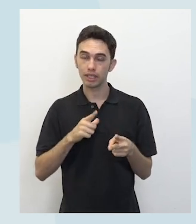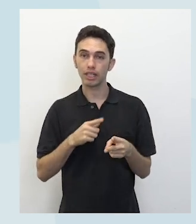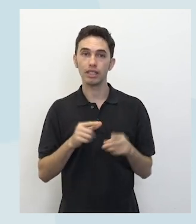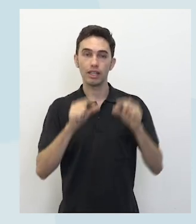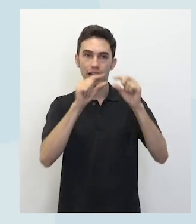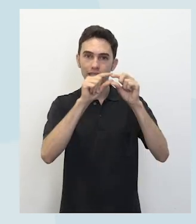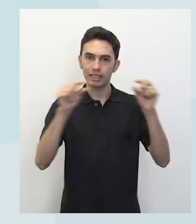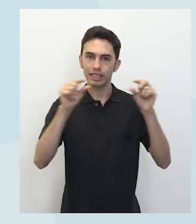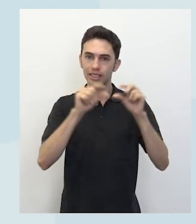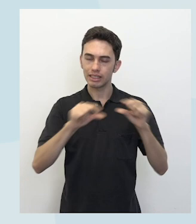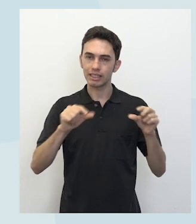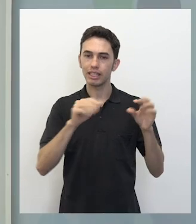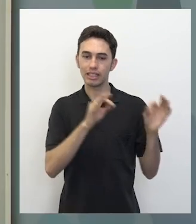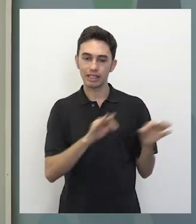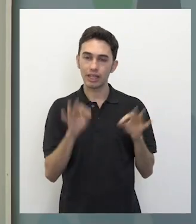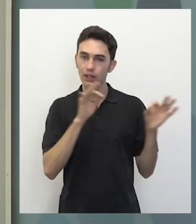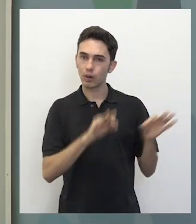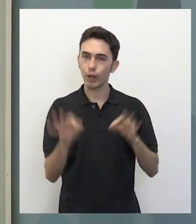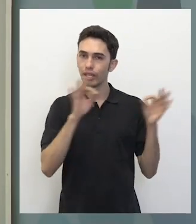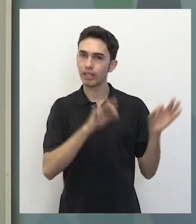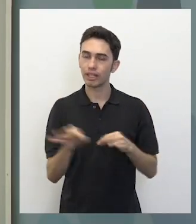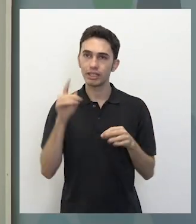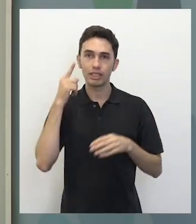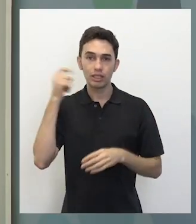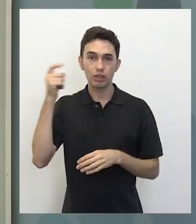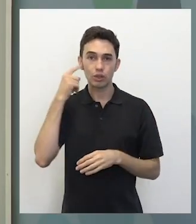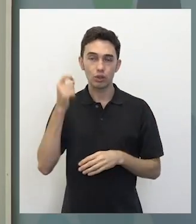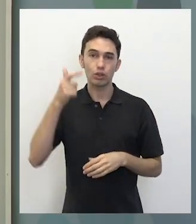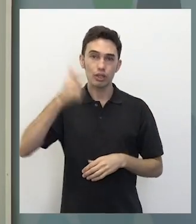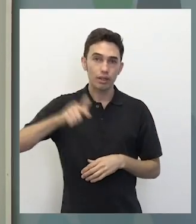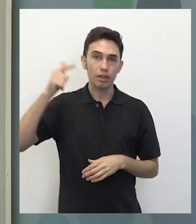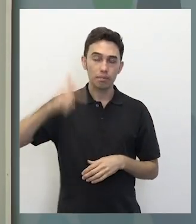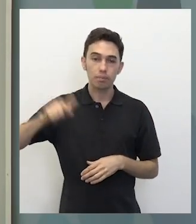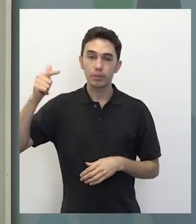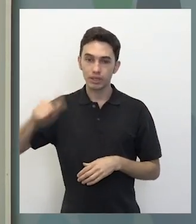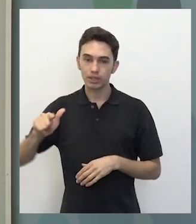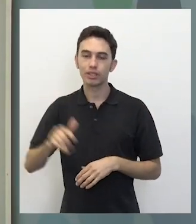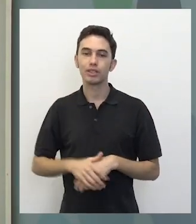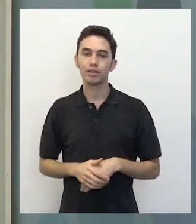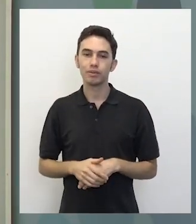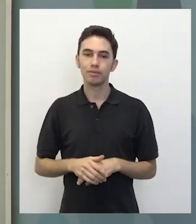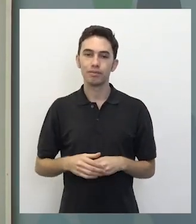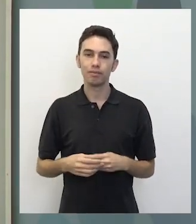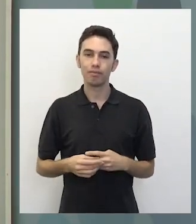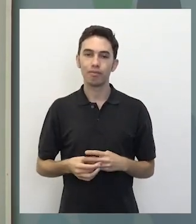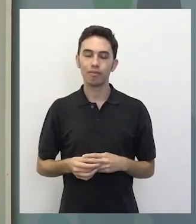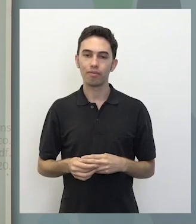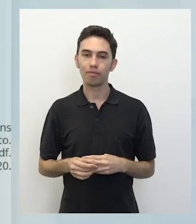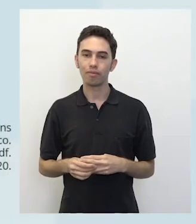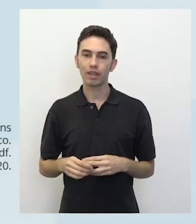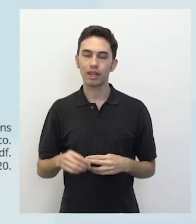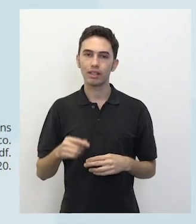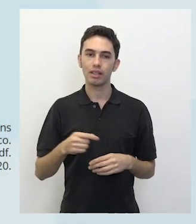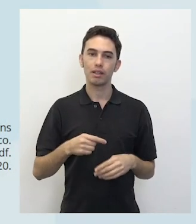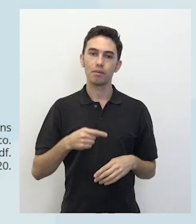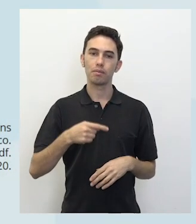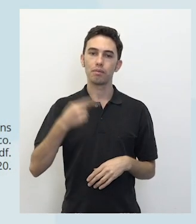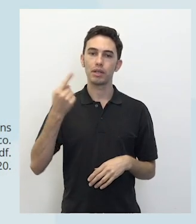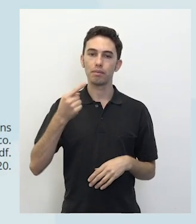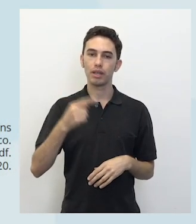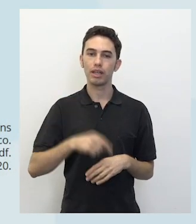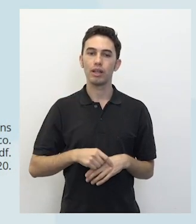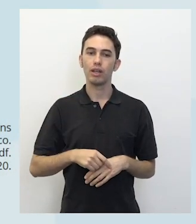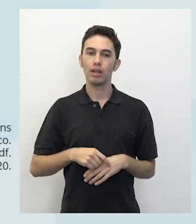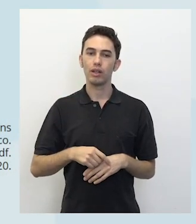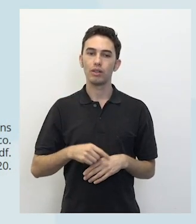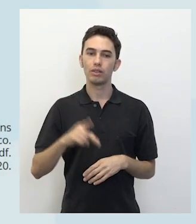mesma sequência de sons se repetindo, deixa eu voltar até aqui, quando eles põem na tela, eu peço para voltar, né? Primeiro, derradeiro,